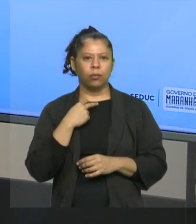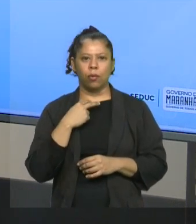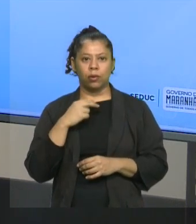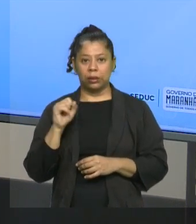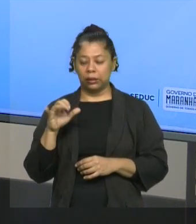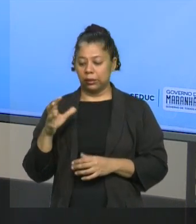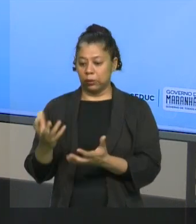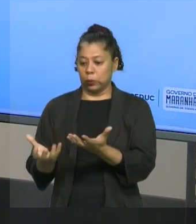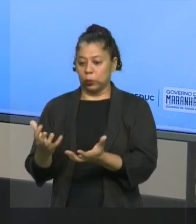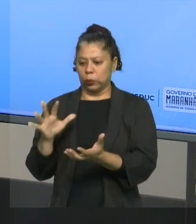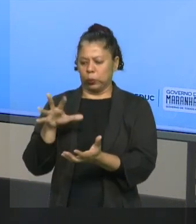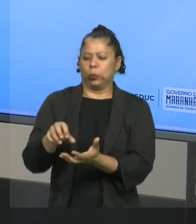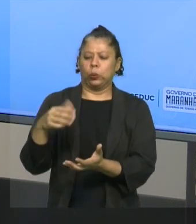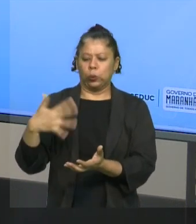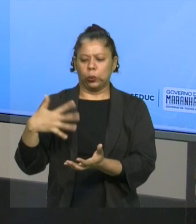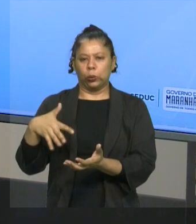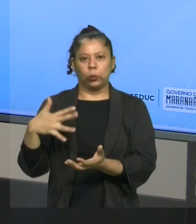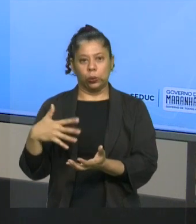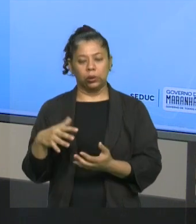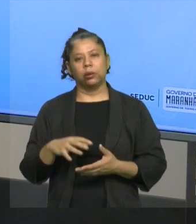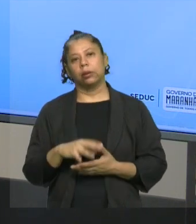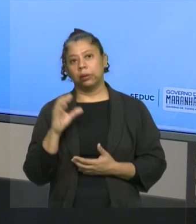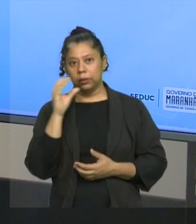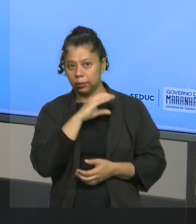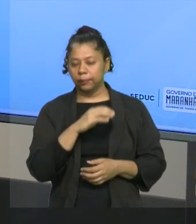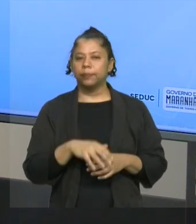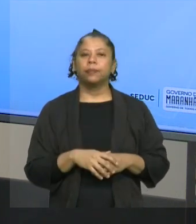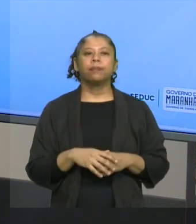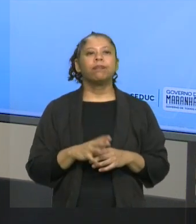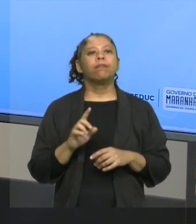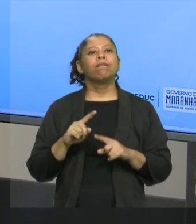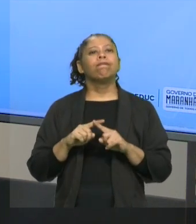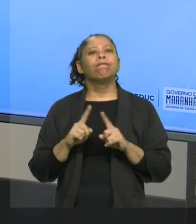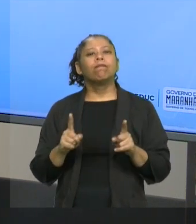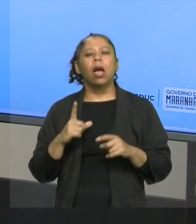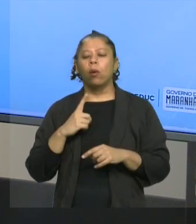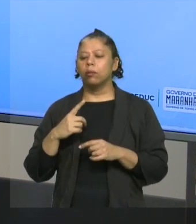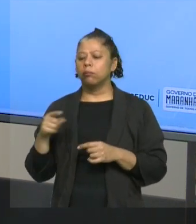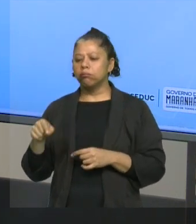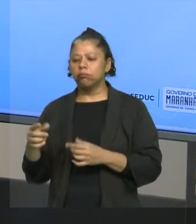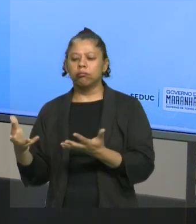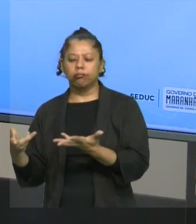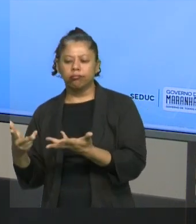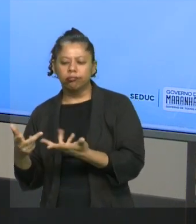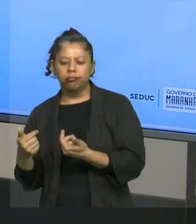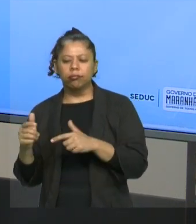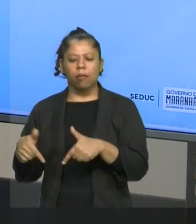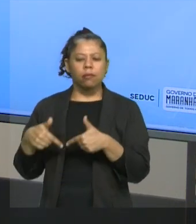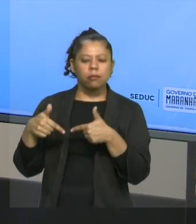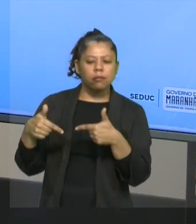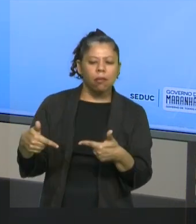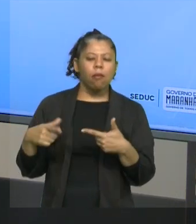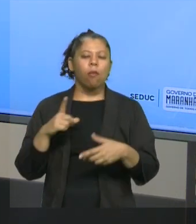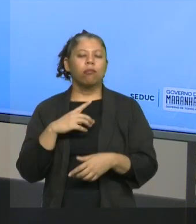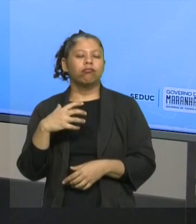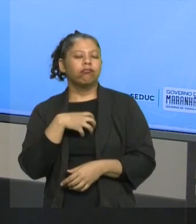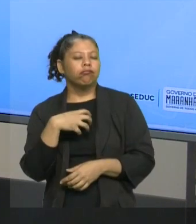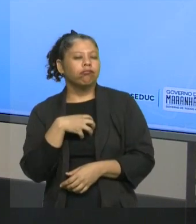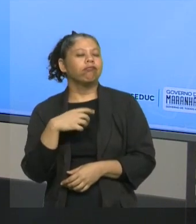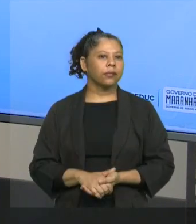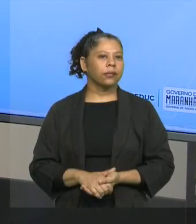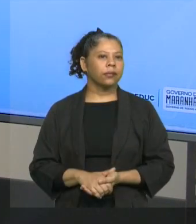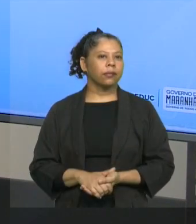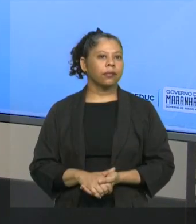queimar. Mas eu nomeio qualidade, ação,